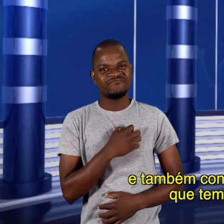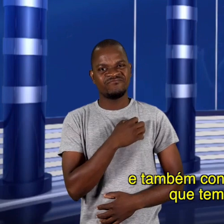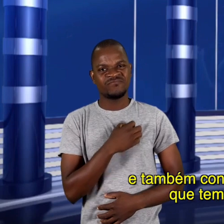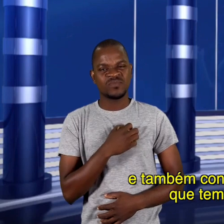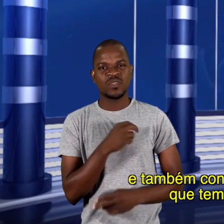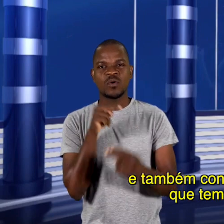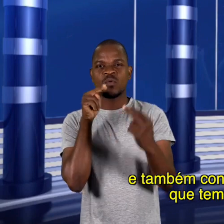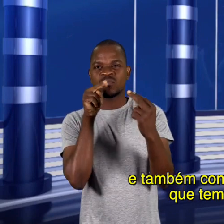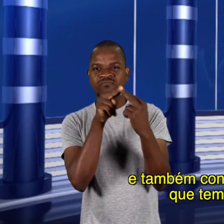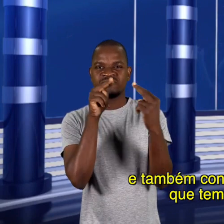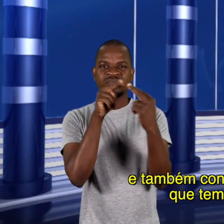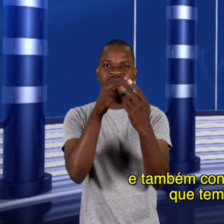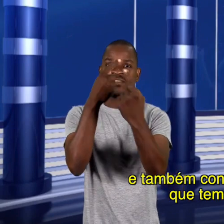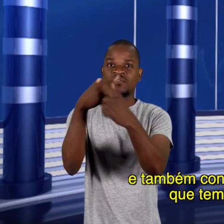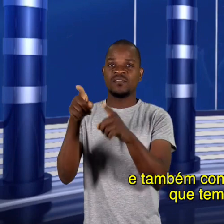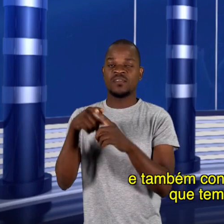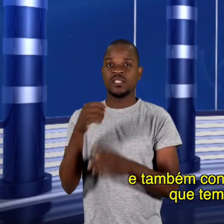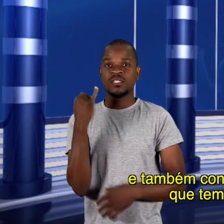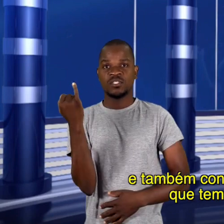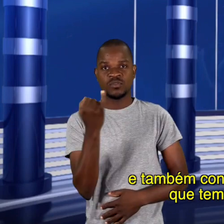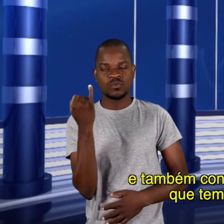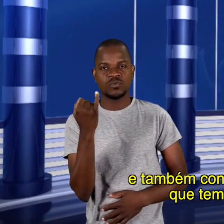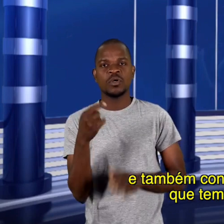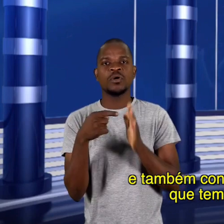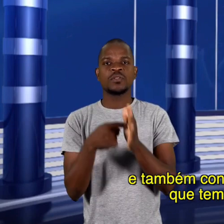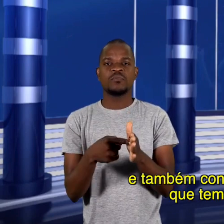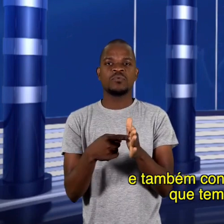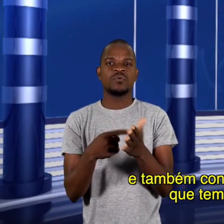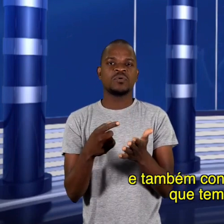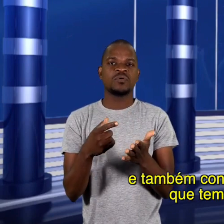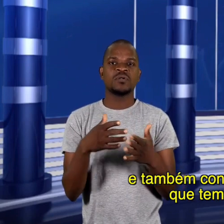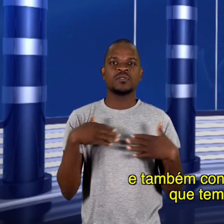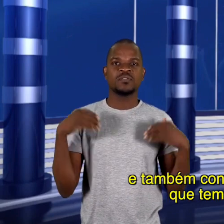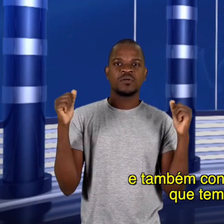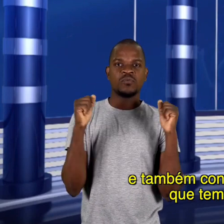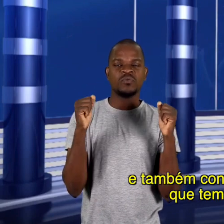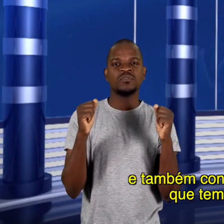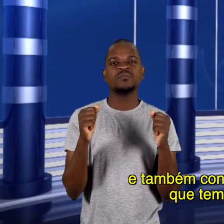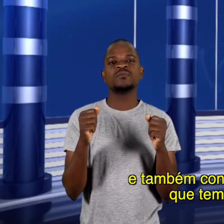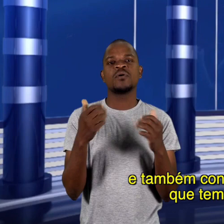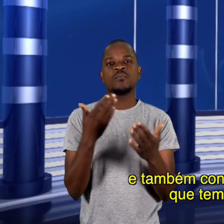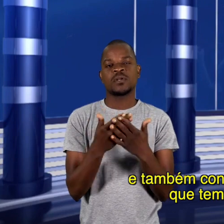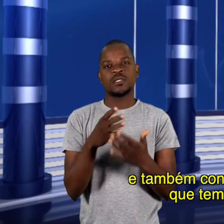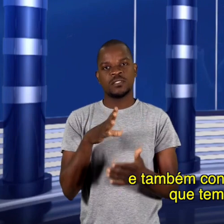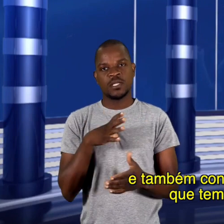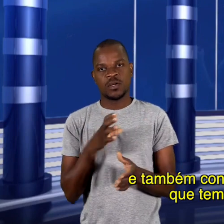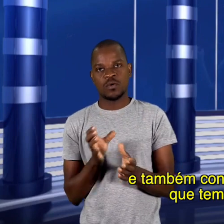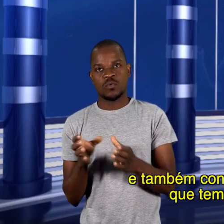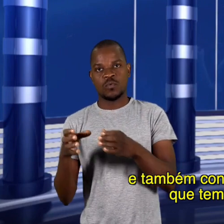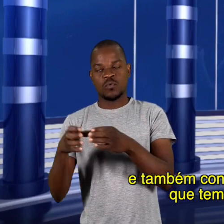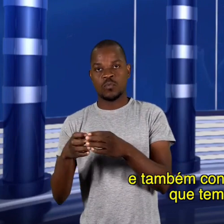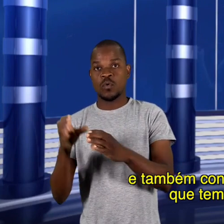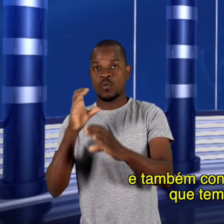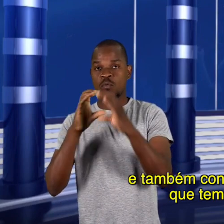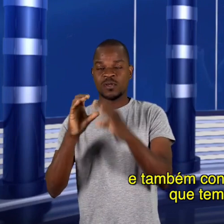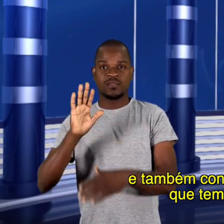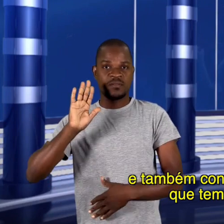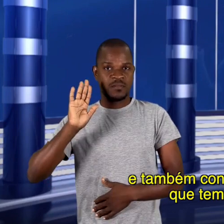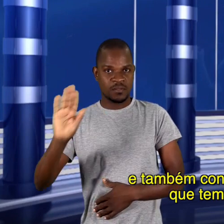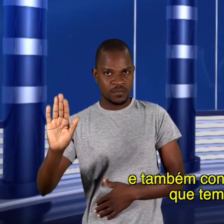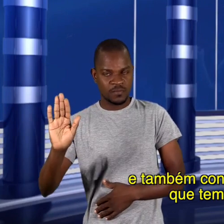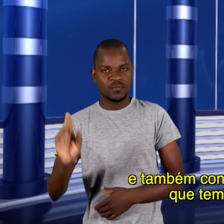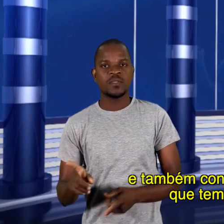tentar entrar em contato com várias instituições, como a saúde, que tem lá o grupo